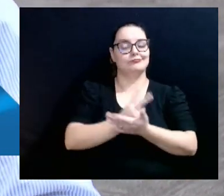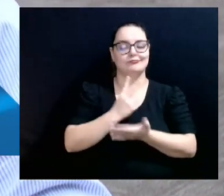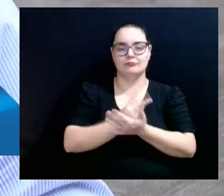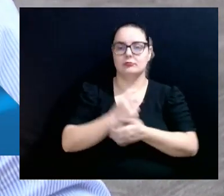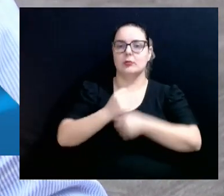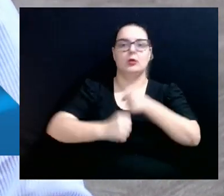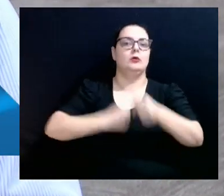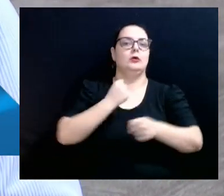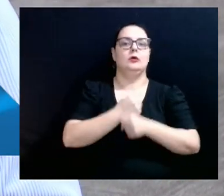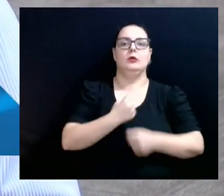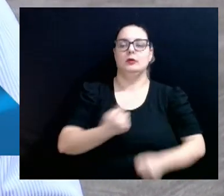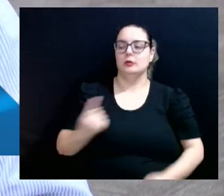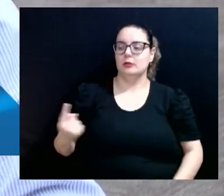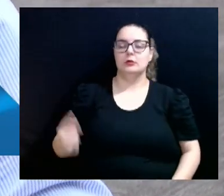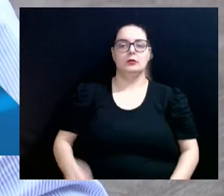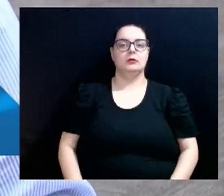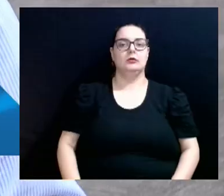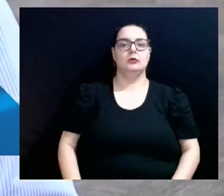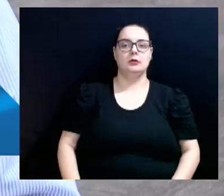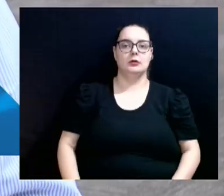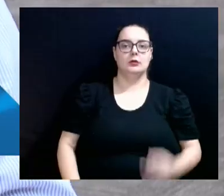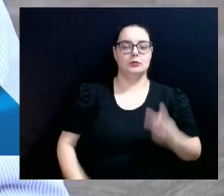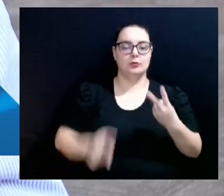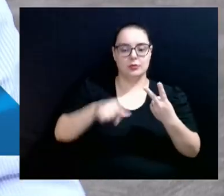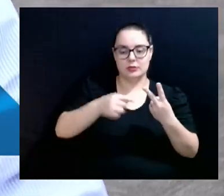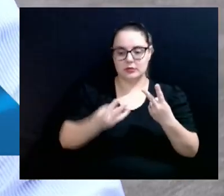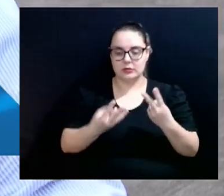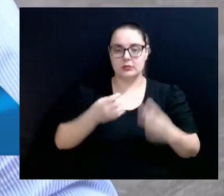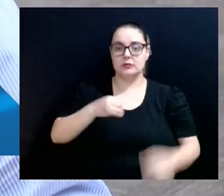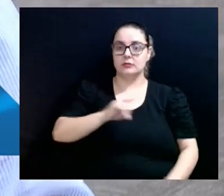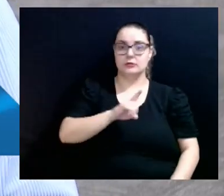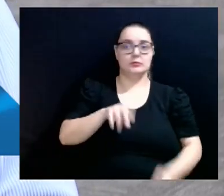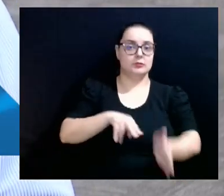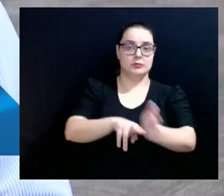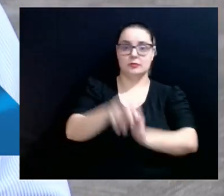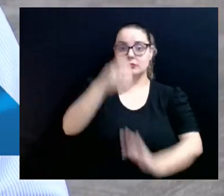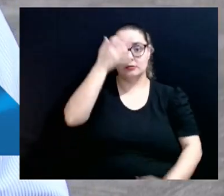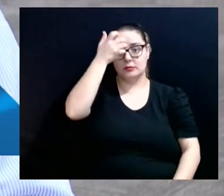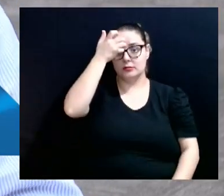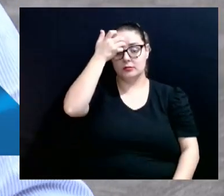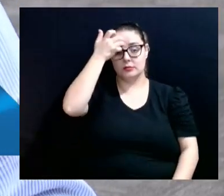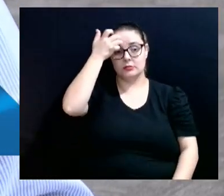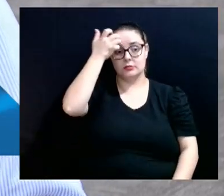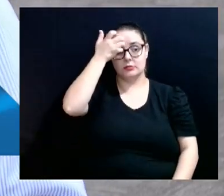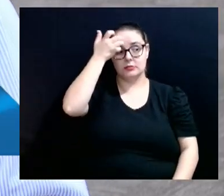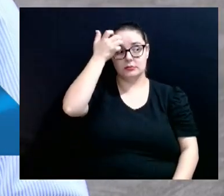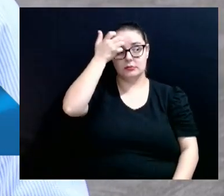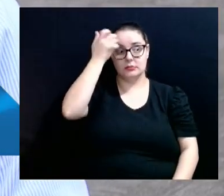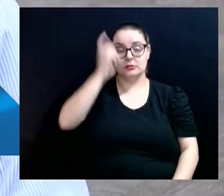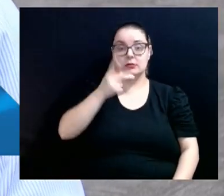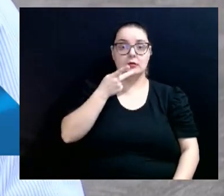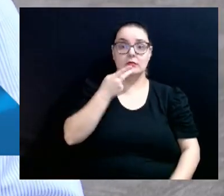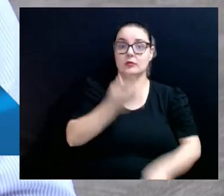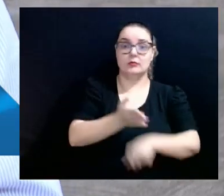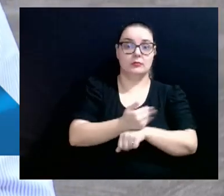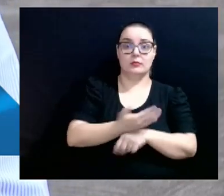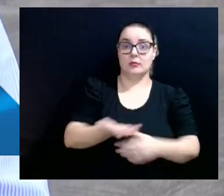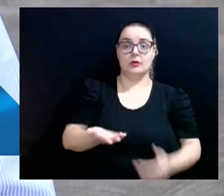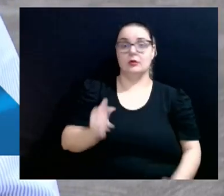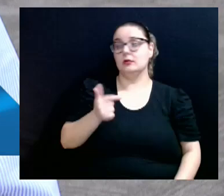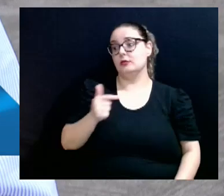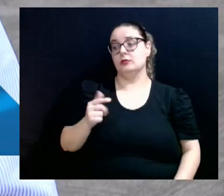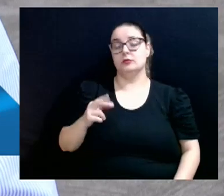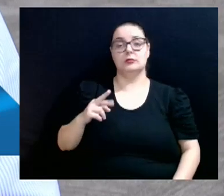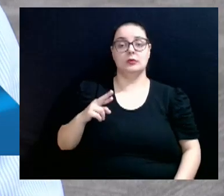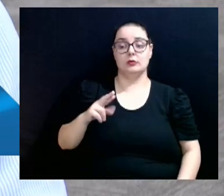se não diagnosticada, não digo precocemente, porque não existe um rastreamento, mas